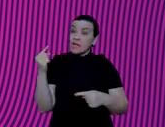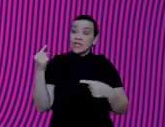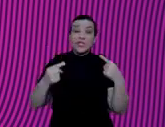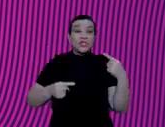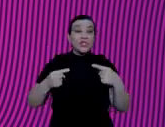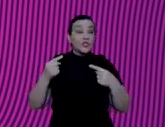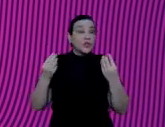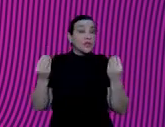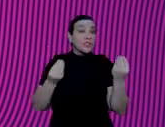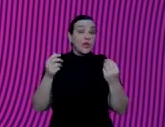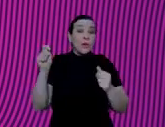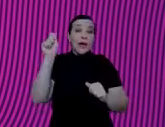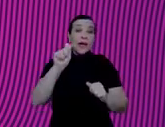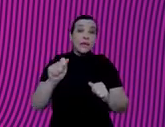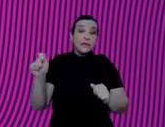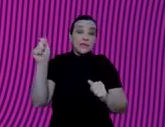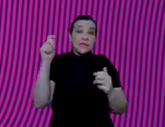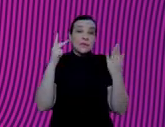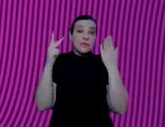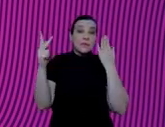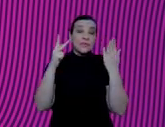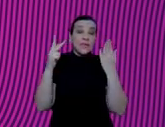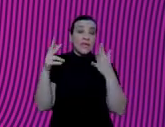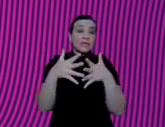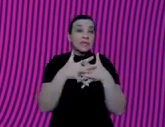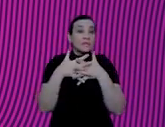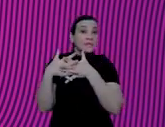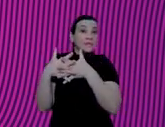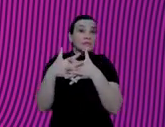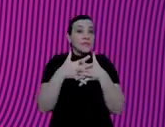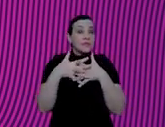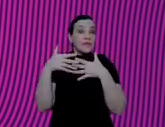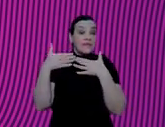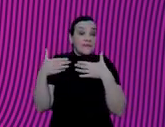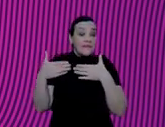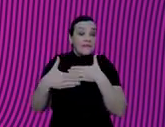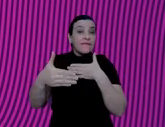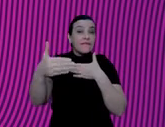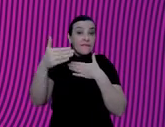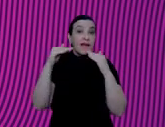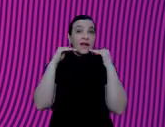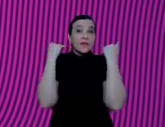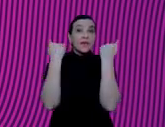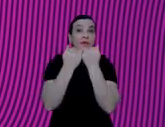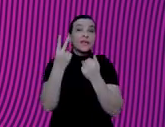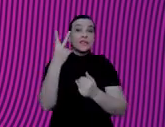está programando para o seu congresso em 2022, né,